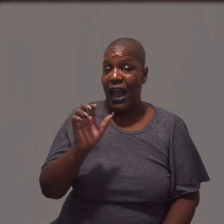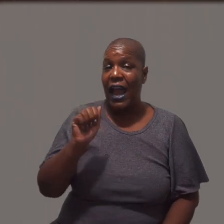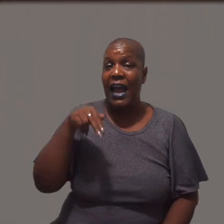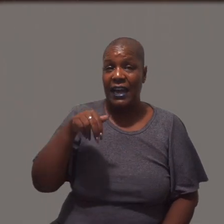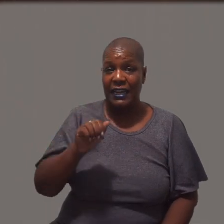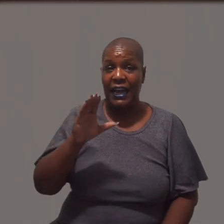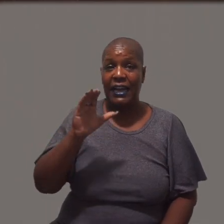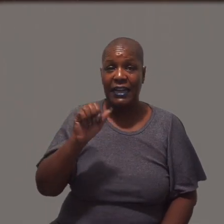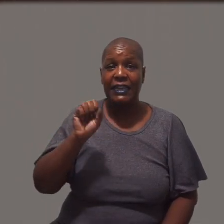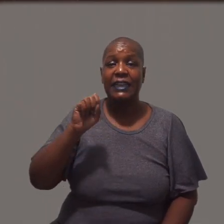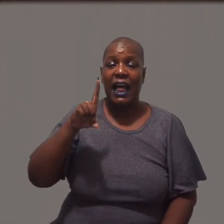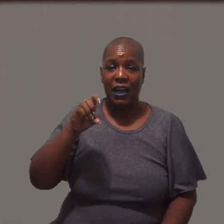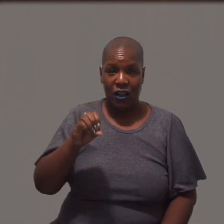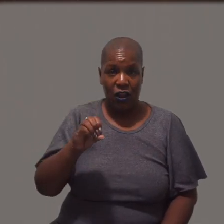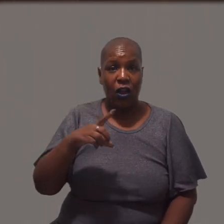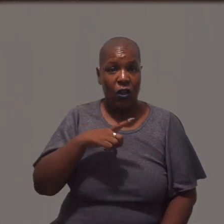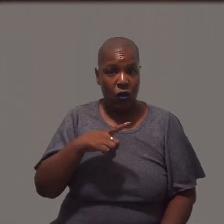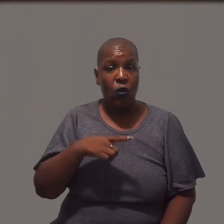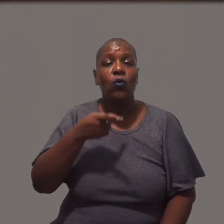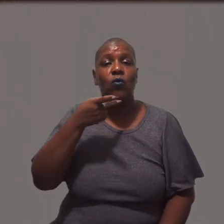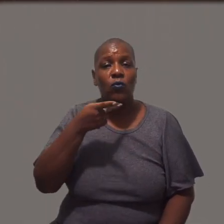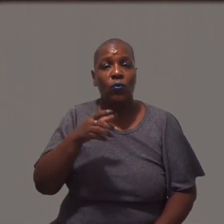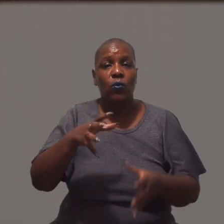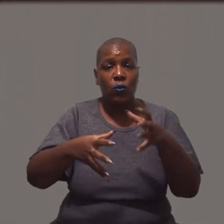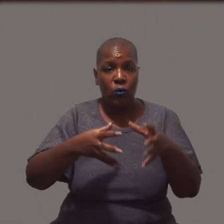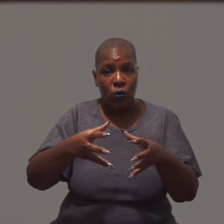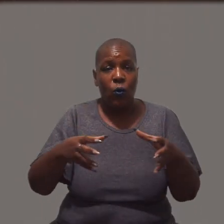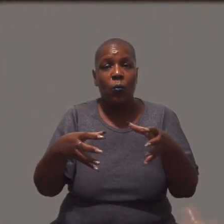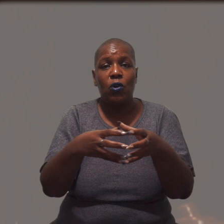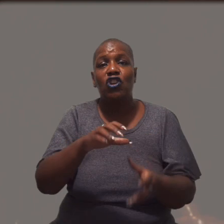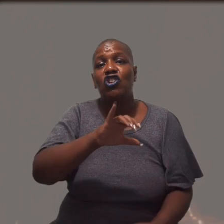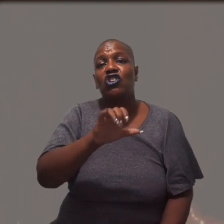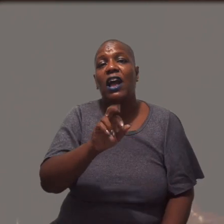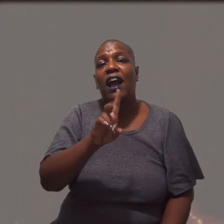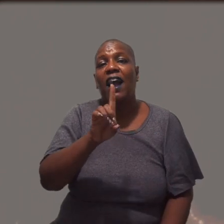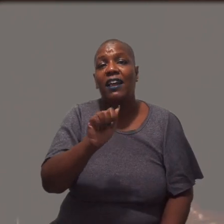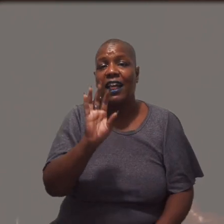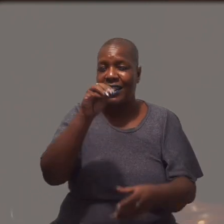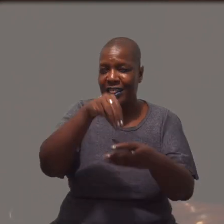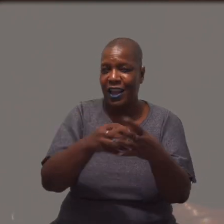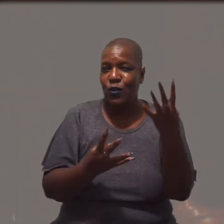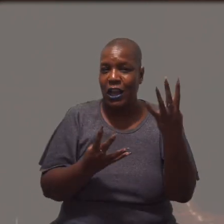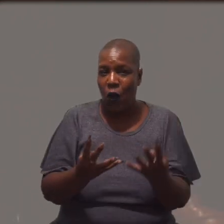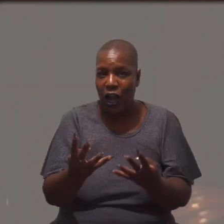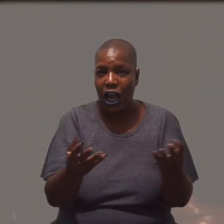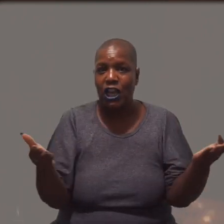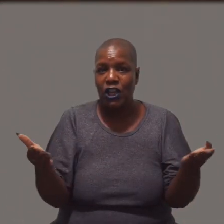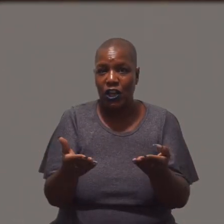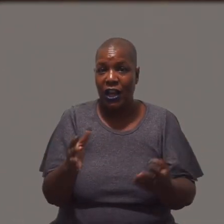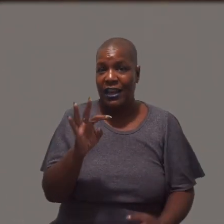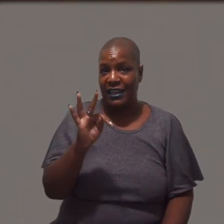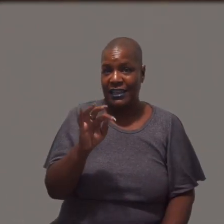Olá, eu sou Ana Cansada. Sou violista e integrante do grupo Jacarandá. No bloco Por Dentro da Orquestra de hoje,